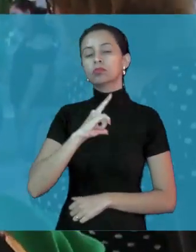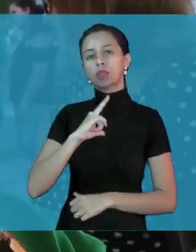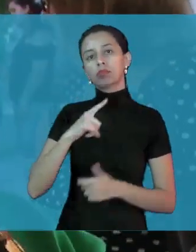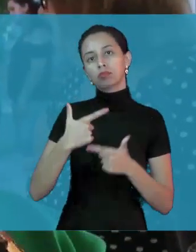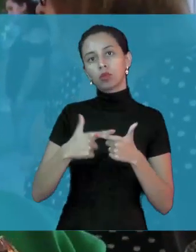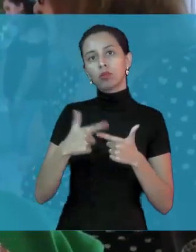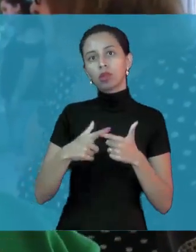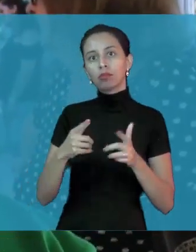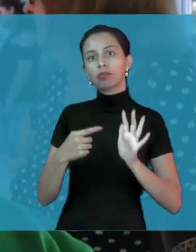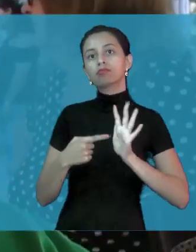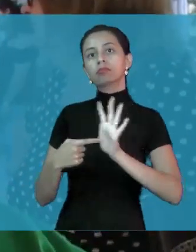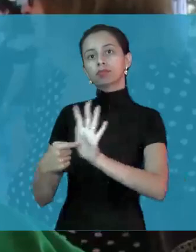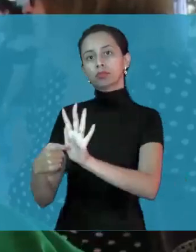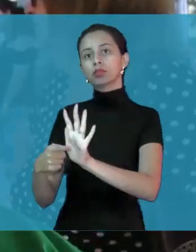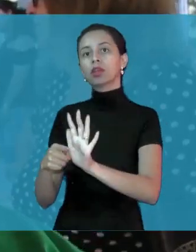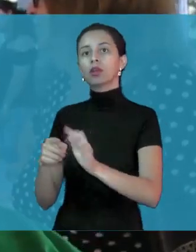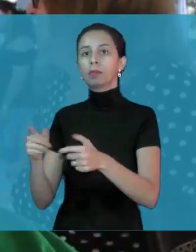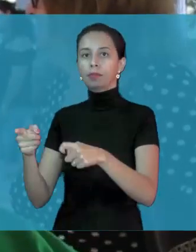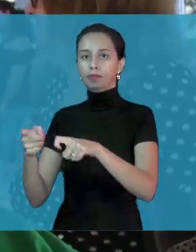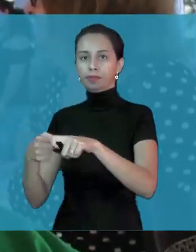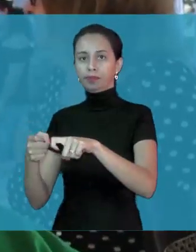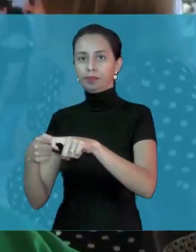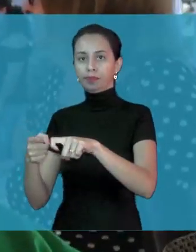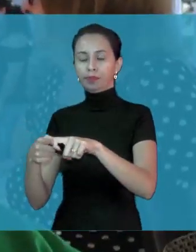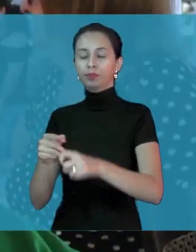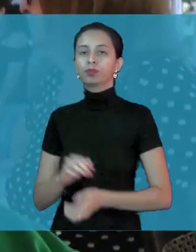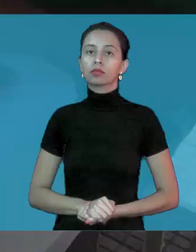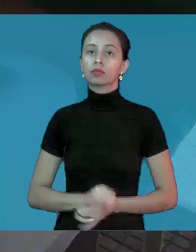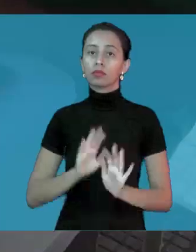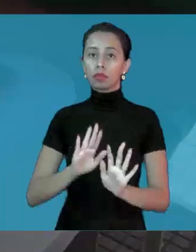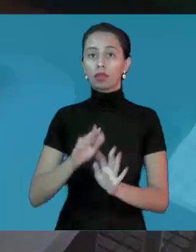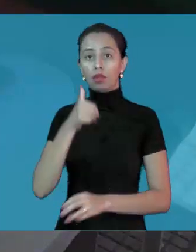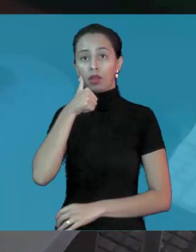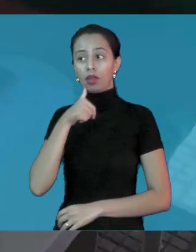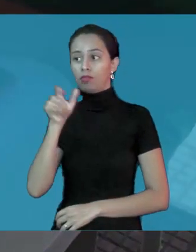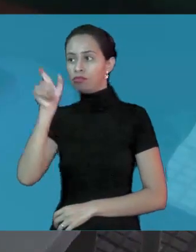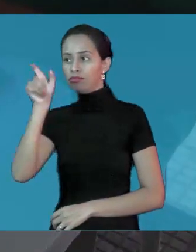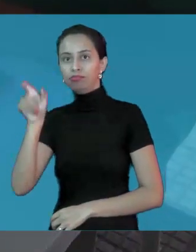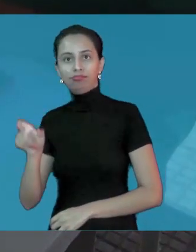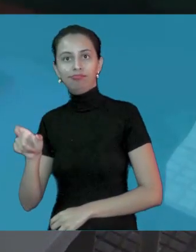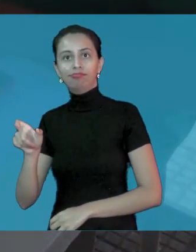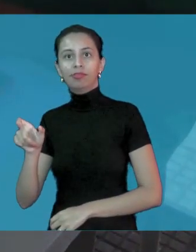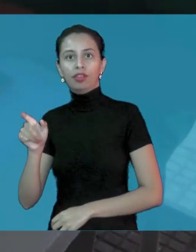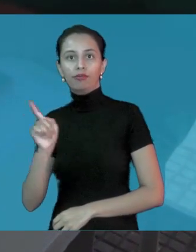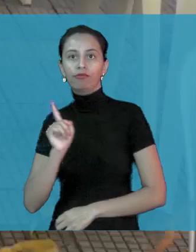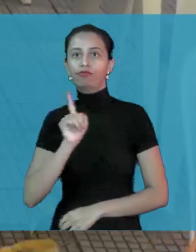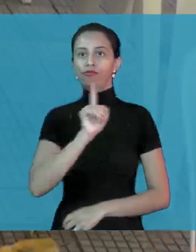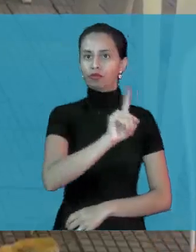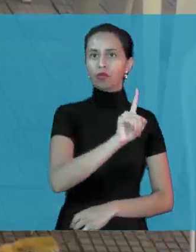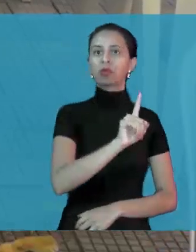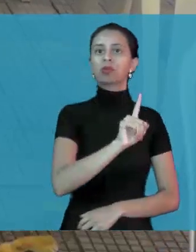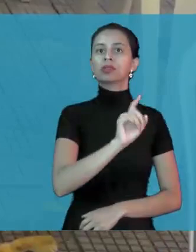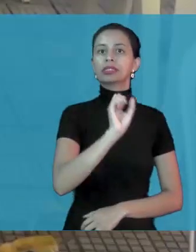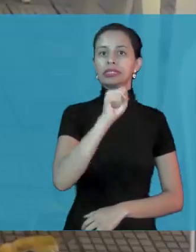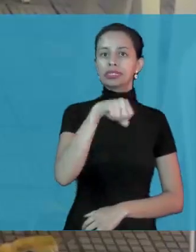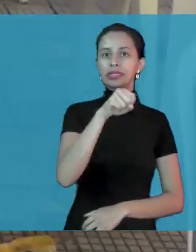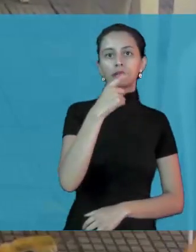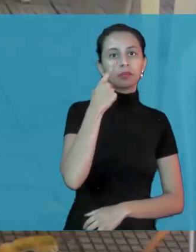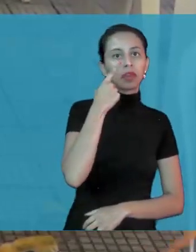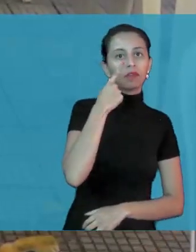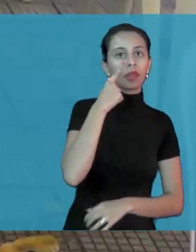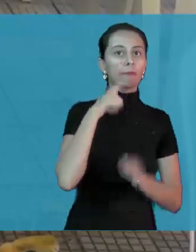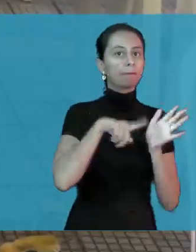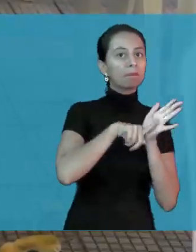sempre procurando nódulos, linfonodos nessa região. Como o diagnóstico precoce é fundamental, a dona Maria não